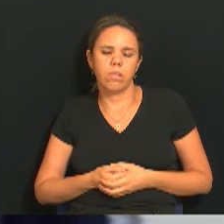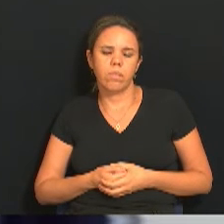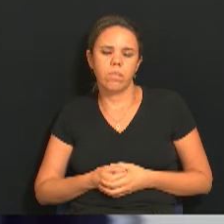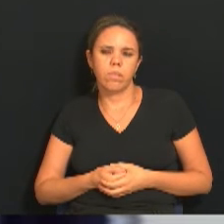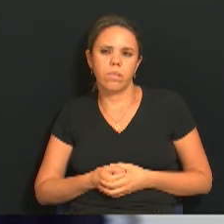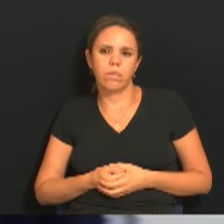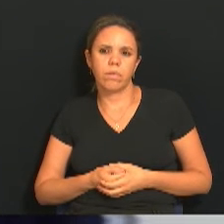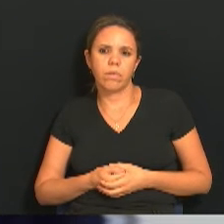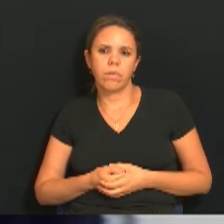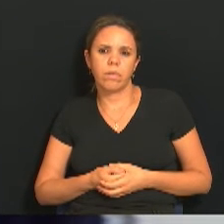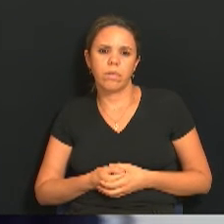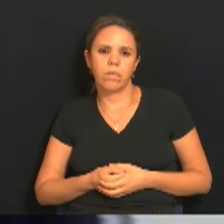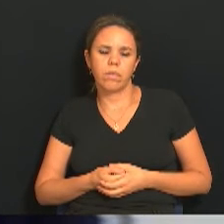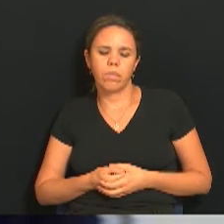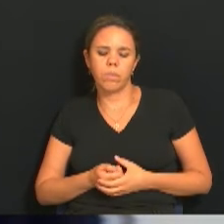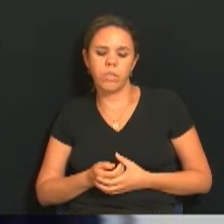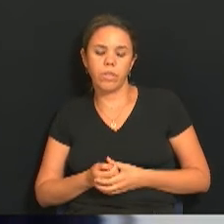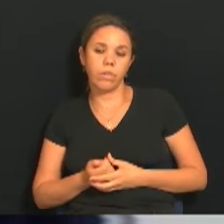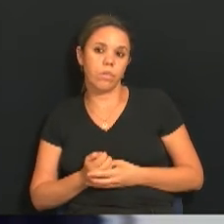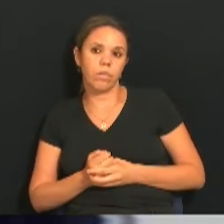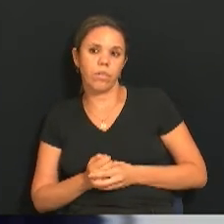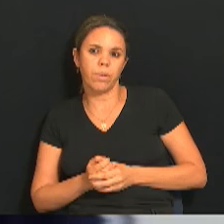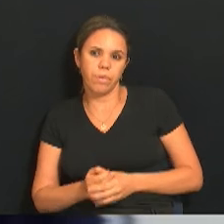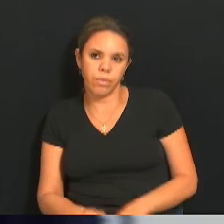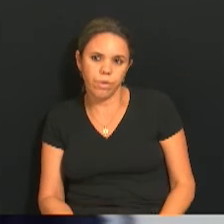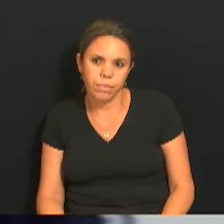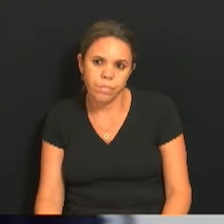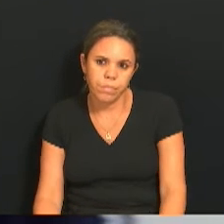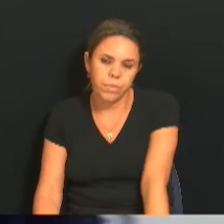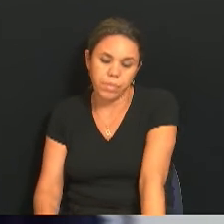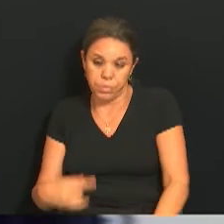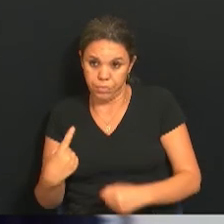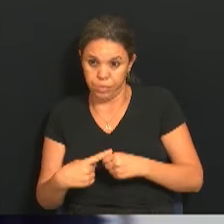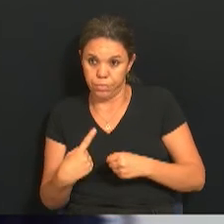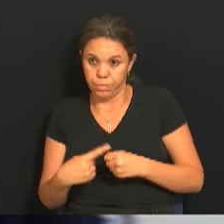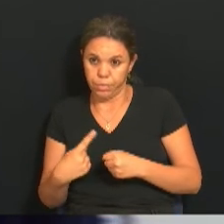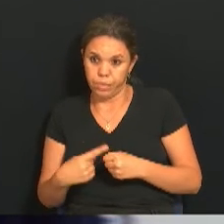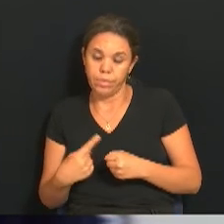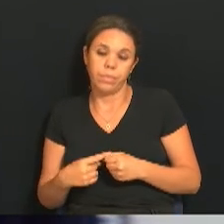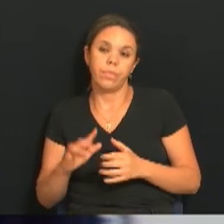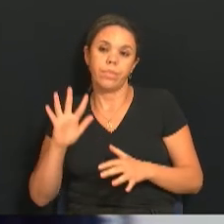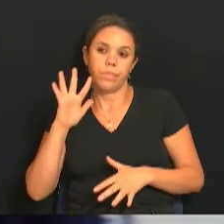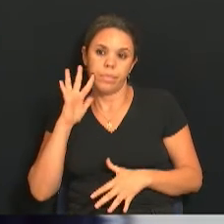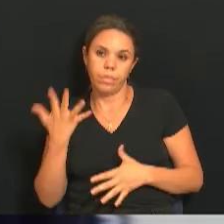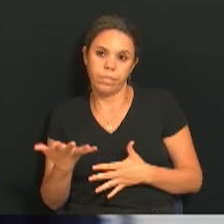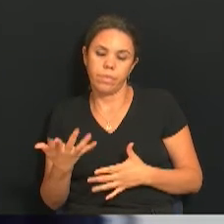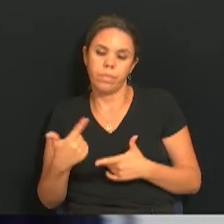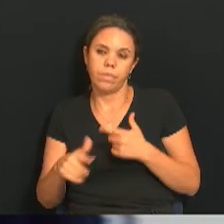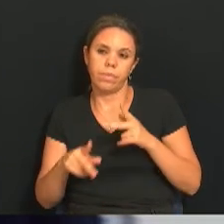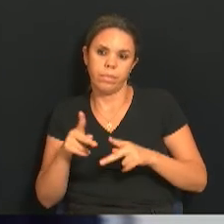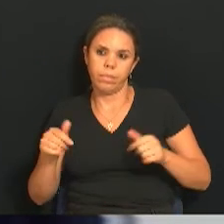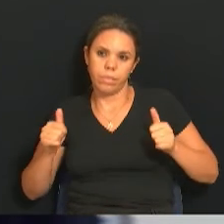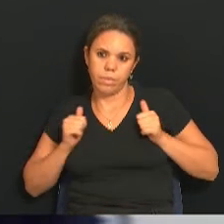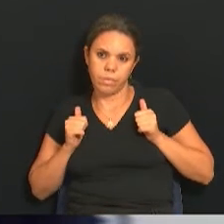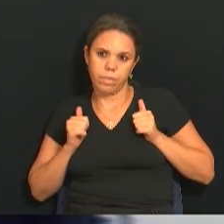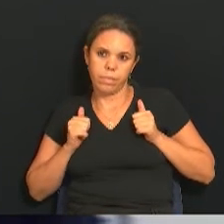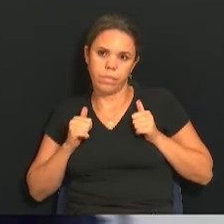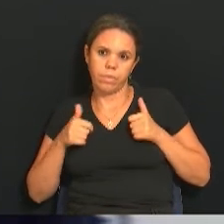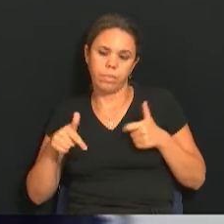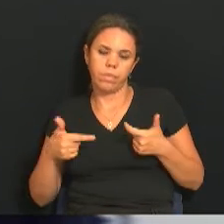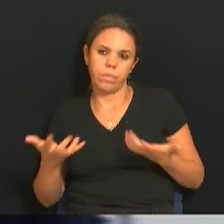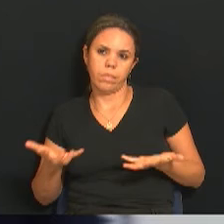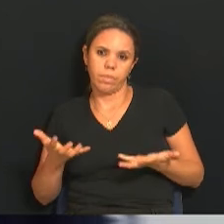Encontramos pessoas que, recém-chegadas ao município, relatam situações de desemprego, querem trabalhar, querem